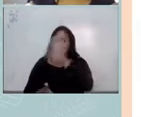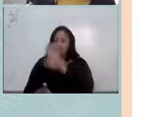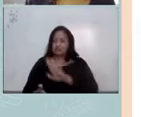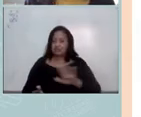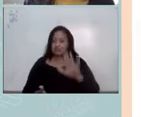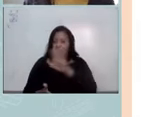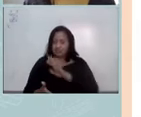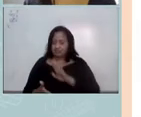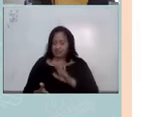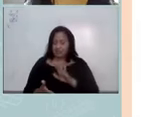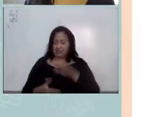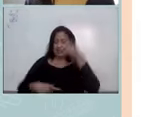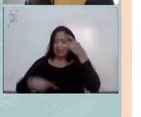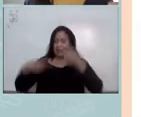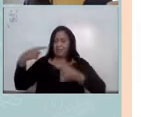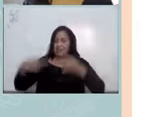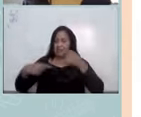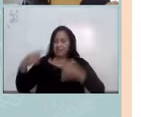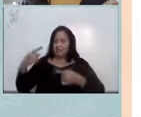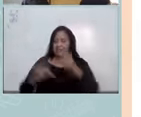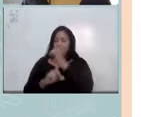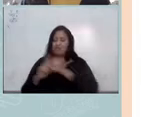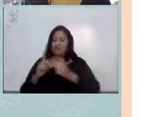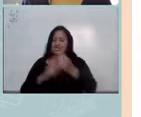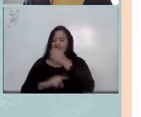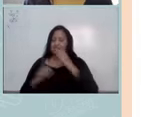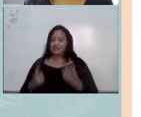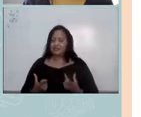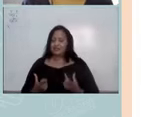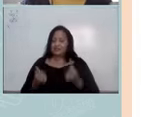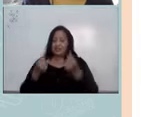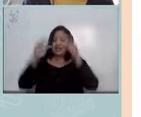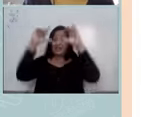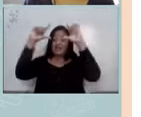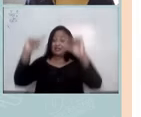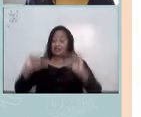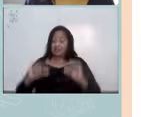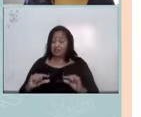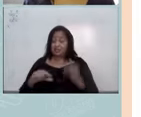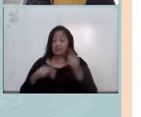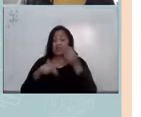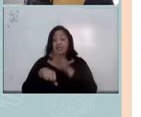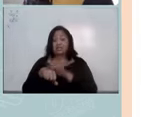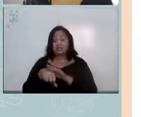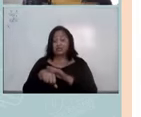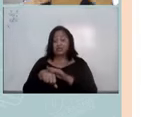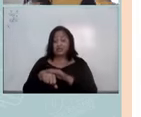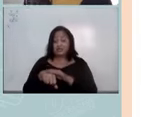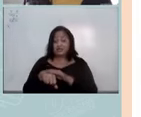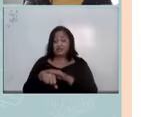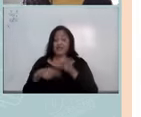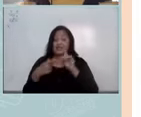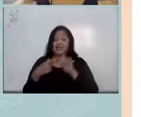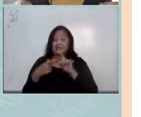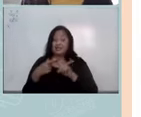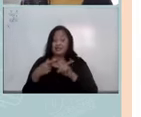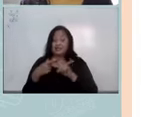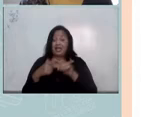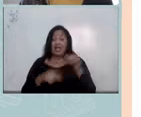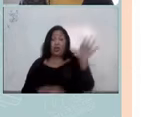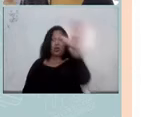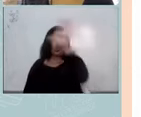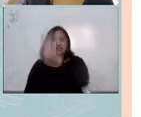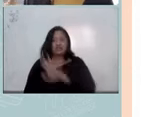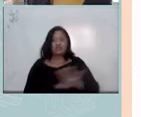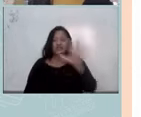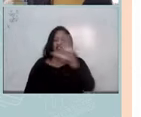sociais e econômicas que visam a redução do risco de doenças e de outros agravos e ao acesso universal e